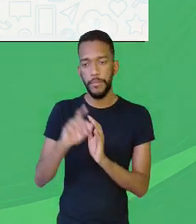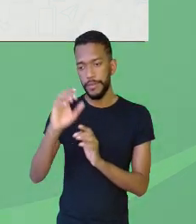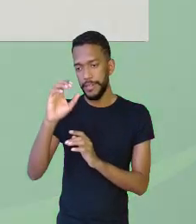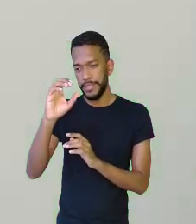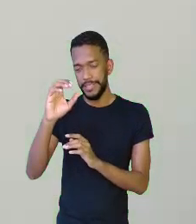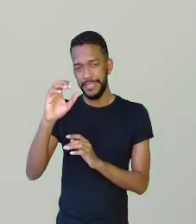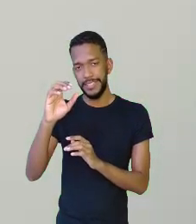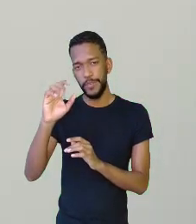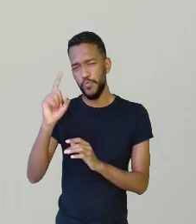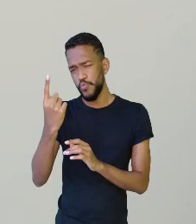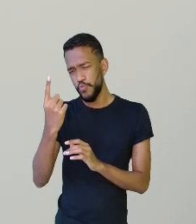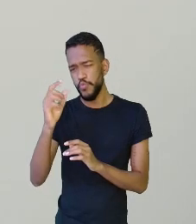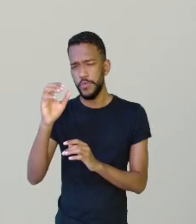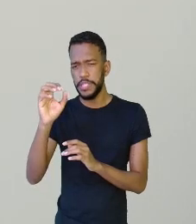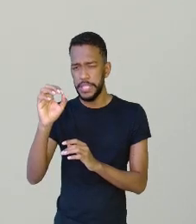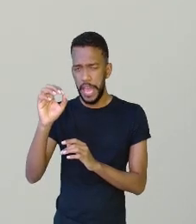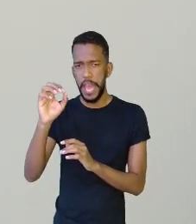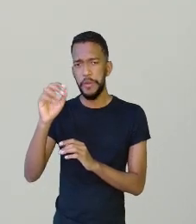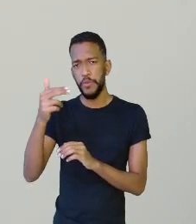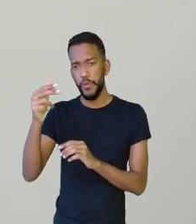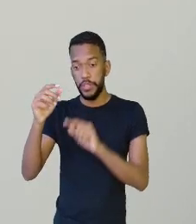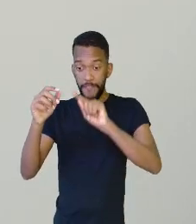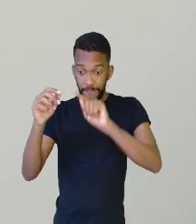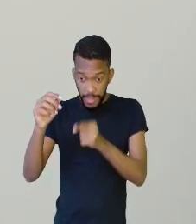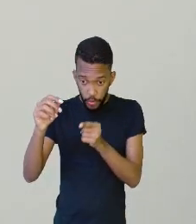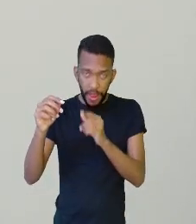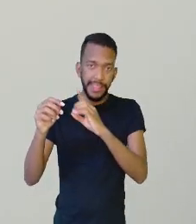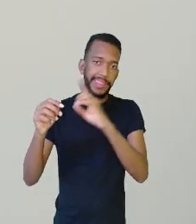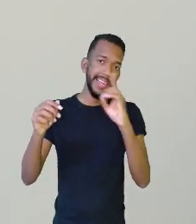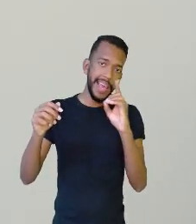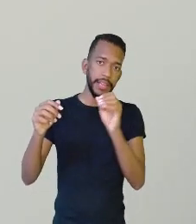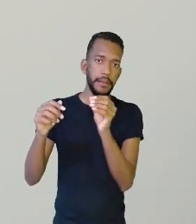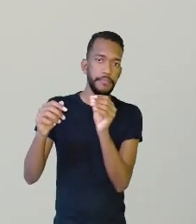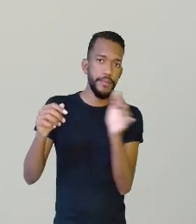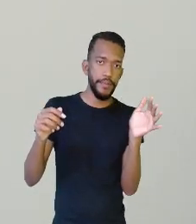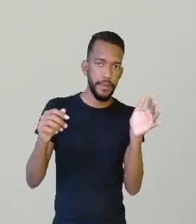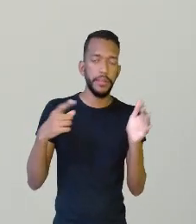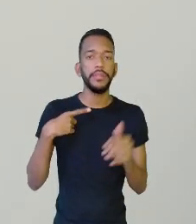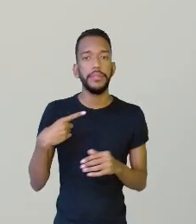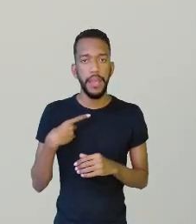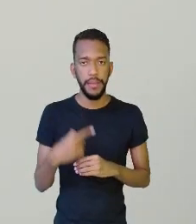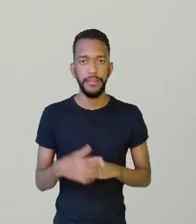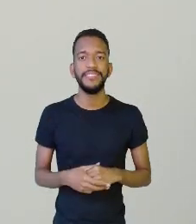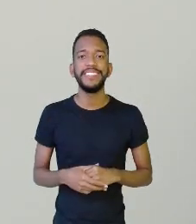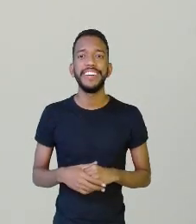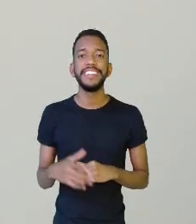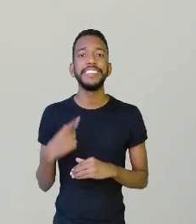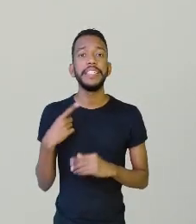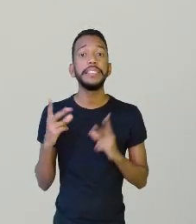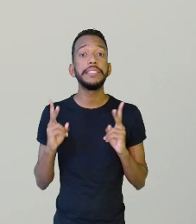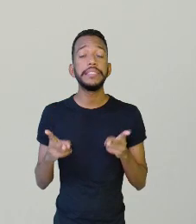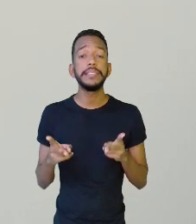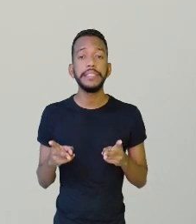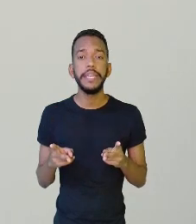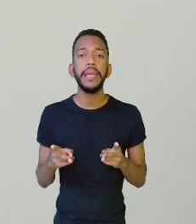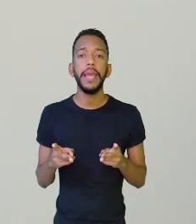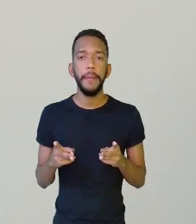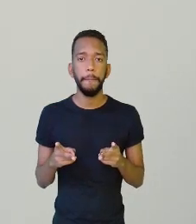vírgula. Ponto principal de números decimais. Existe sempre uma